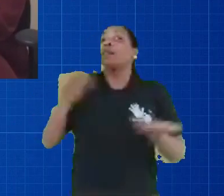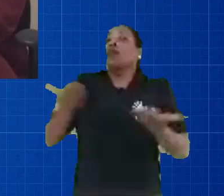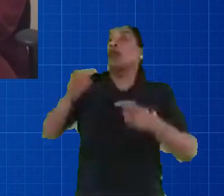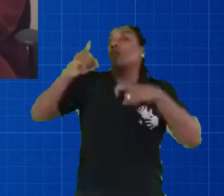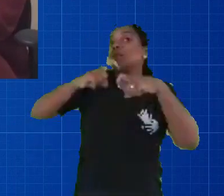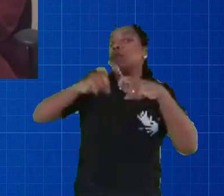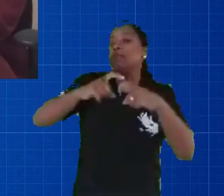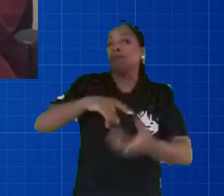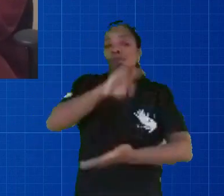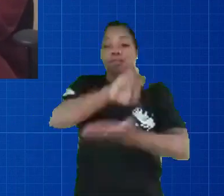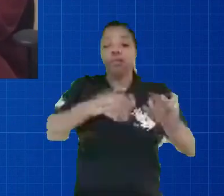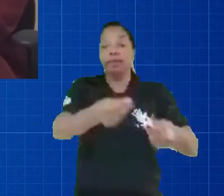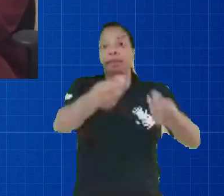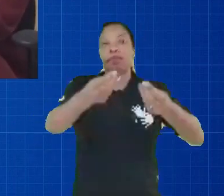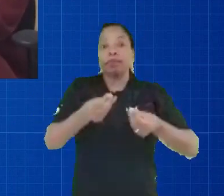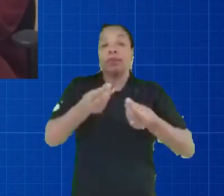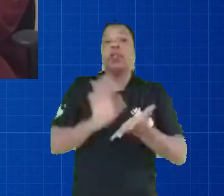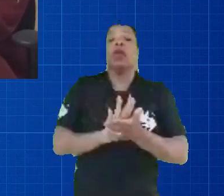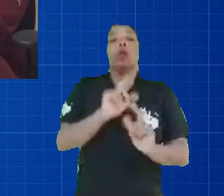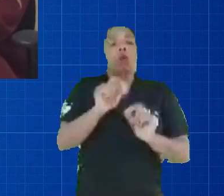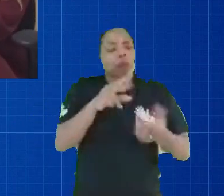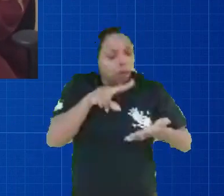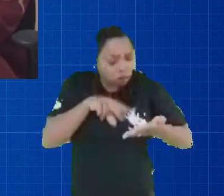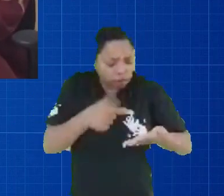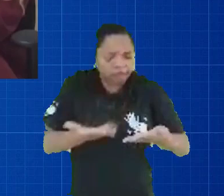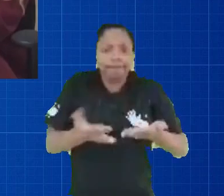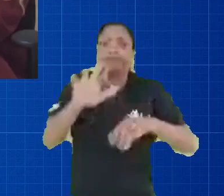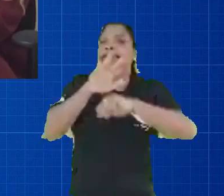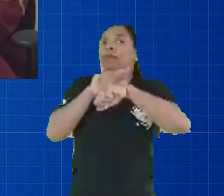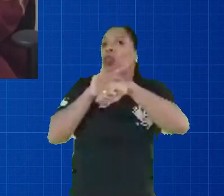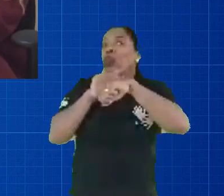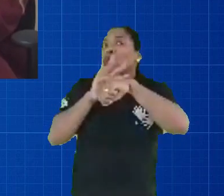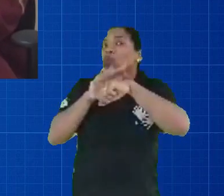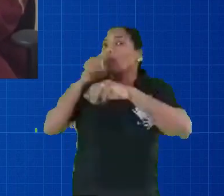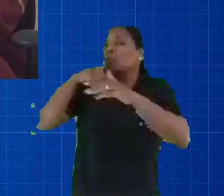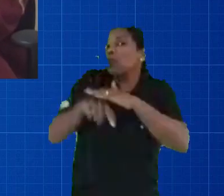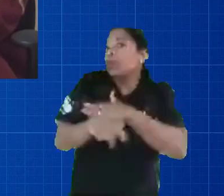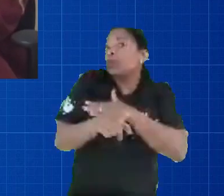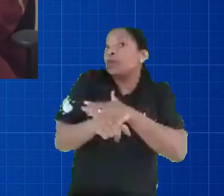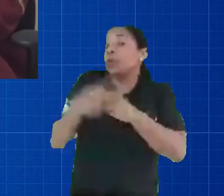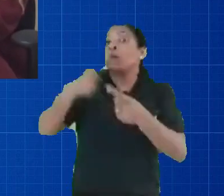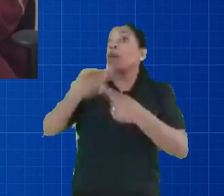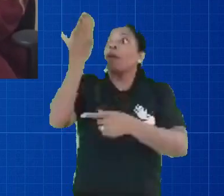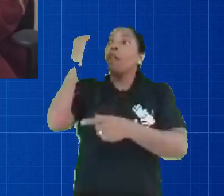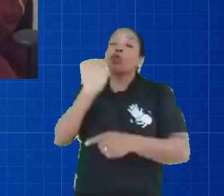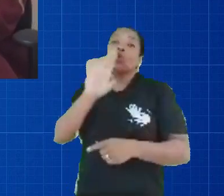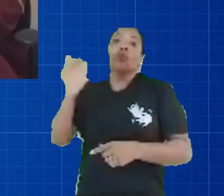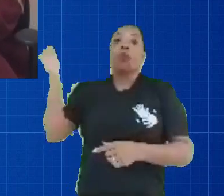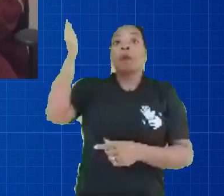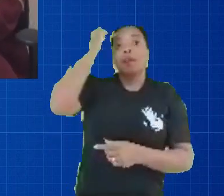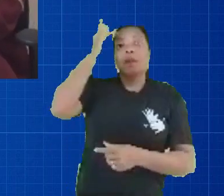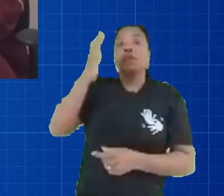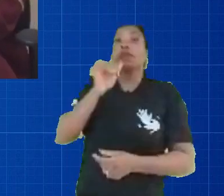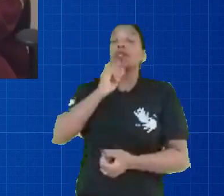crônicas. Né, doenças que a gente julgava ser mais de adultos, né? Então, hipertensão,